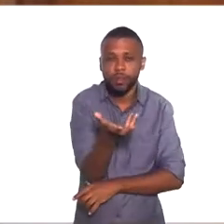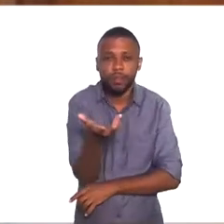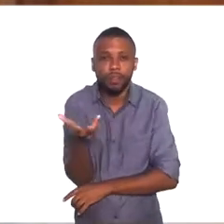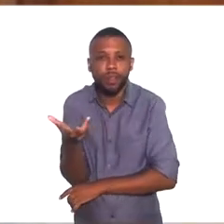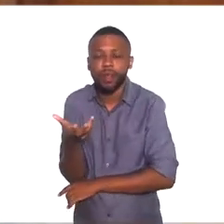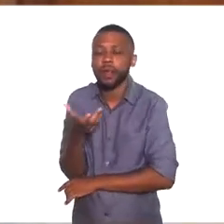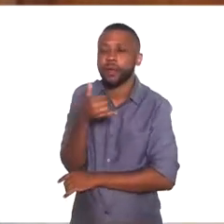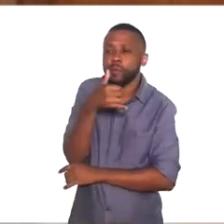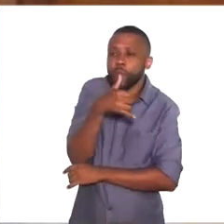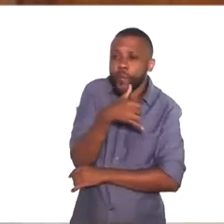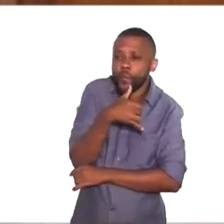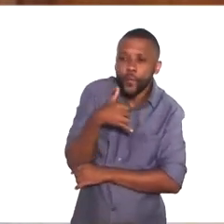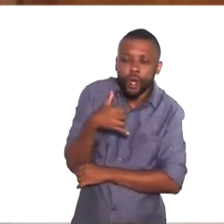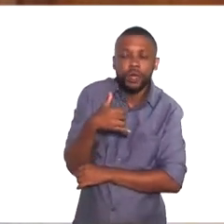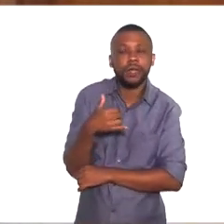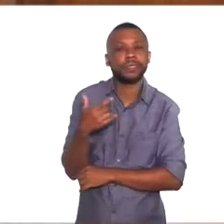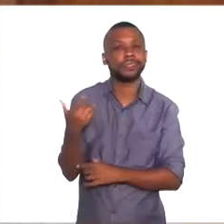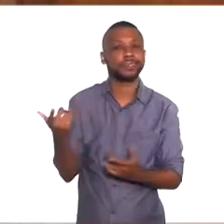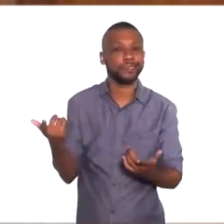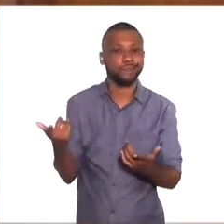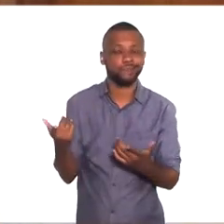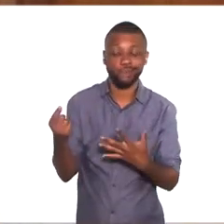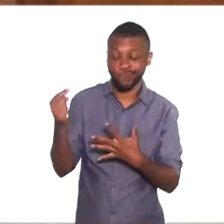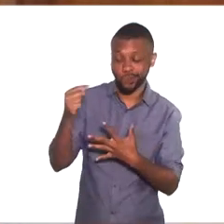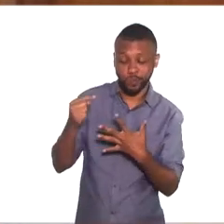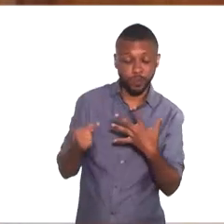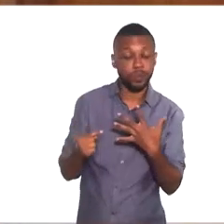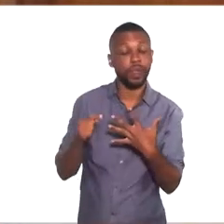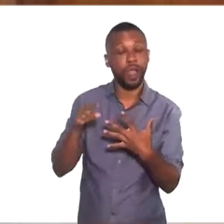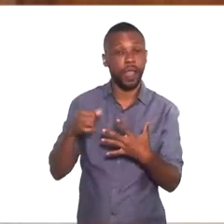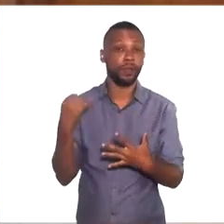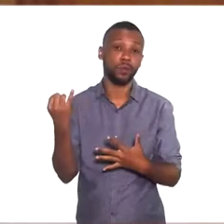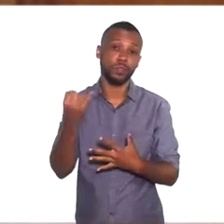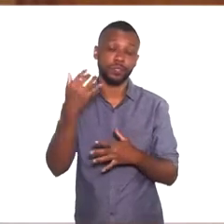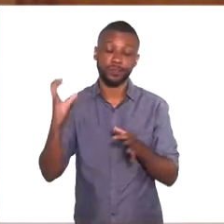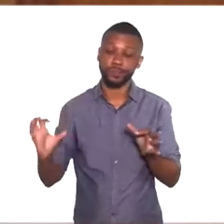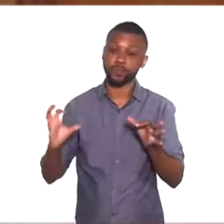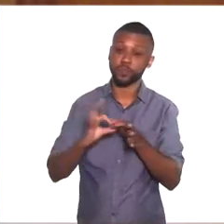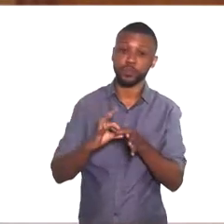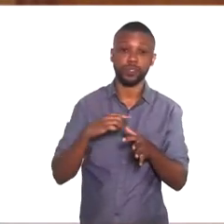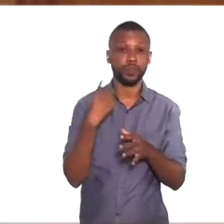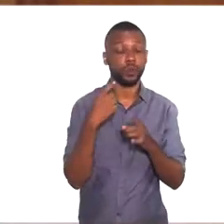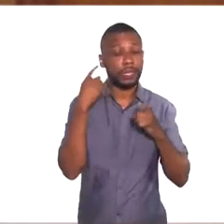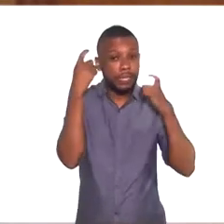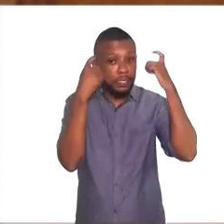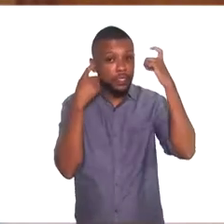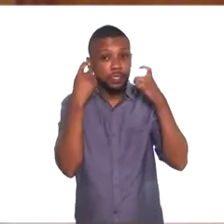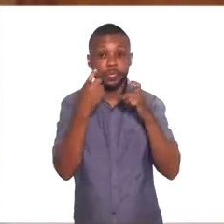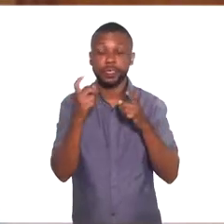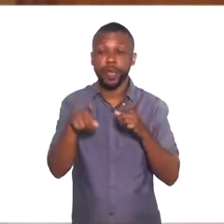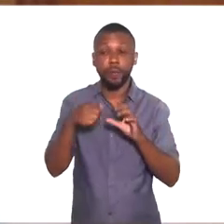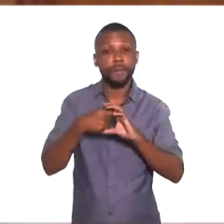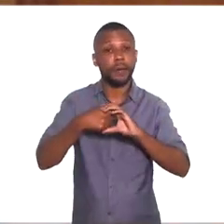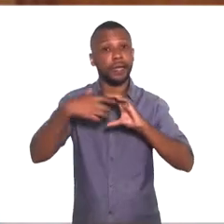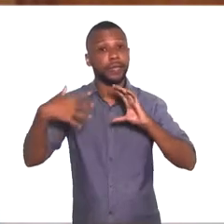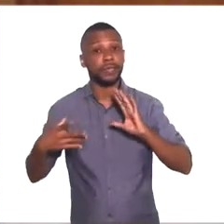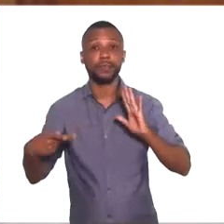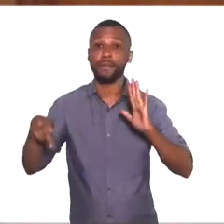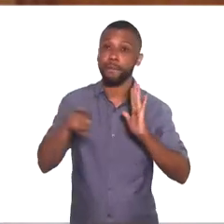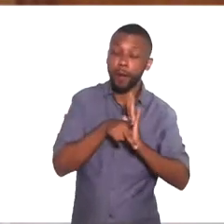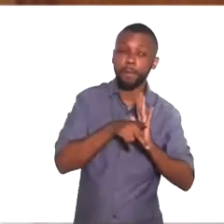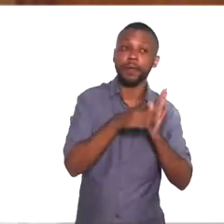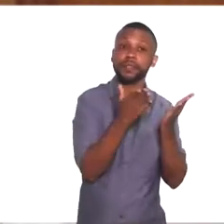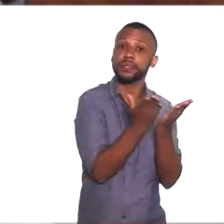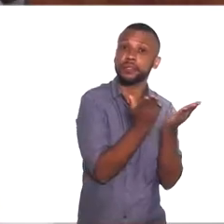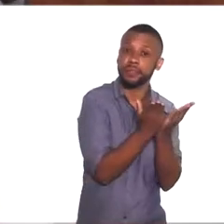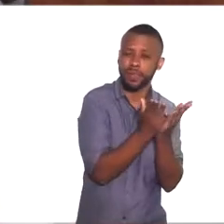rua mesmo em casa também que estava necessitado e isso tudo faz parte um pouco nossas preocupações porque o próprio da vida